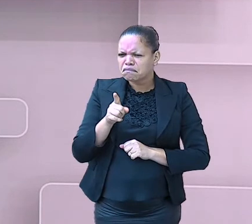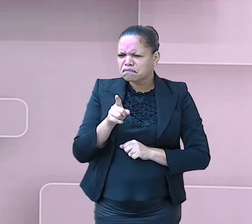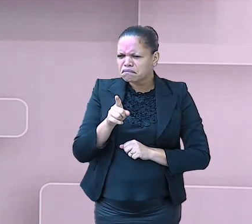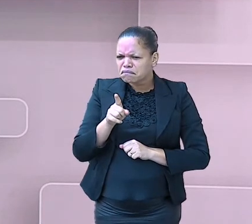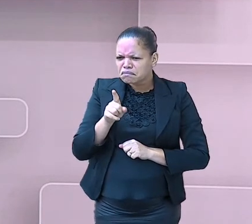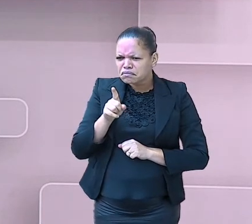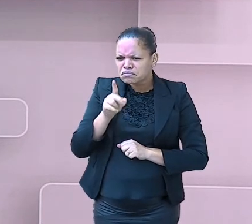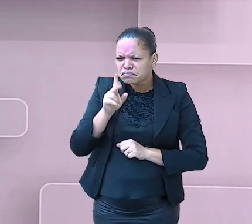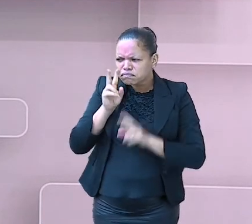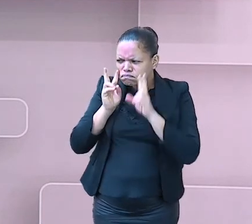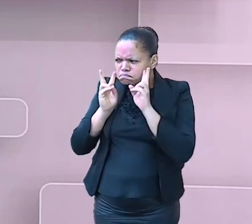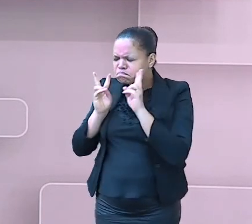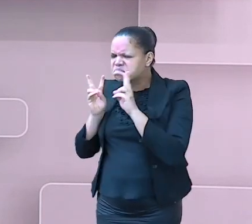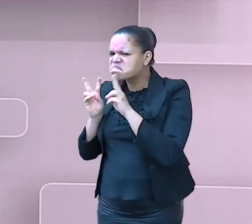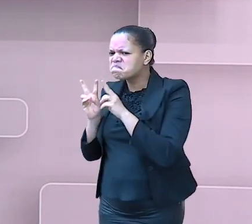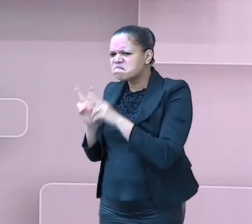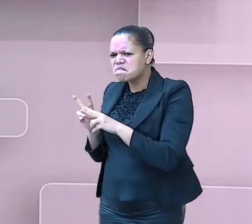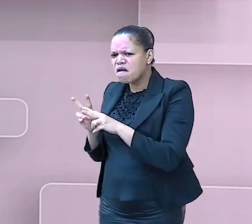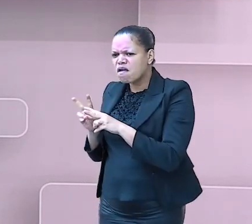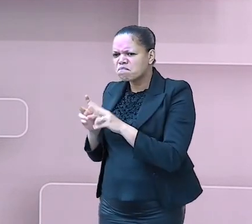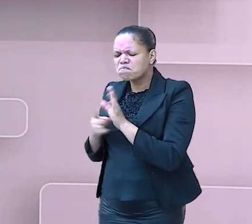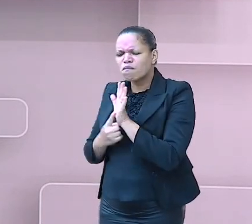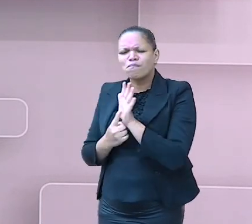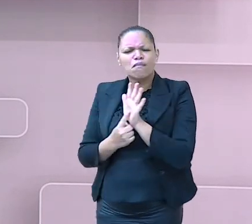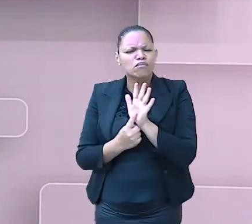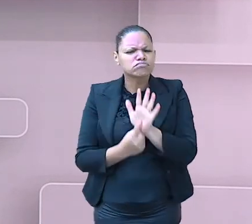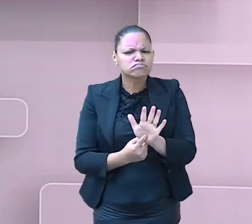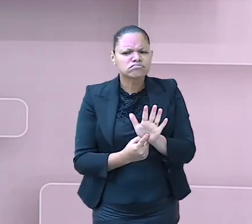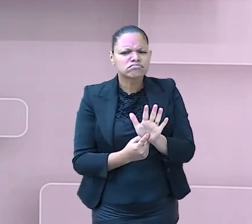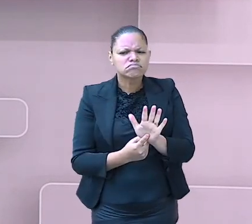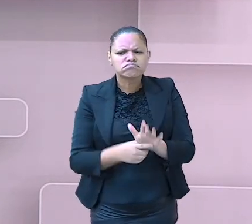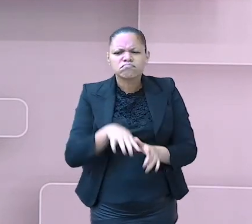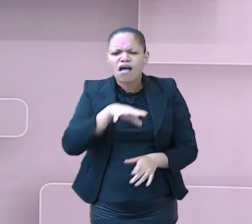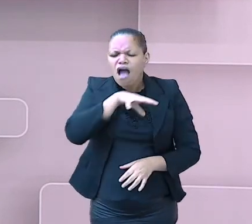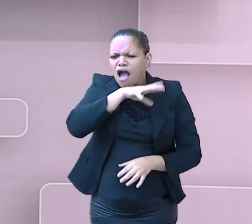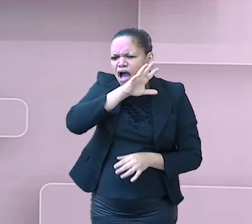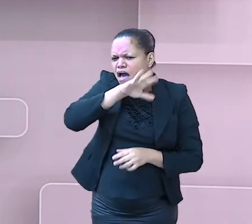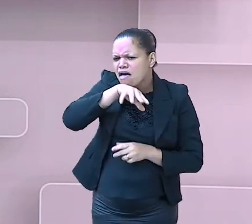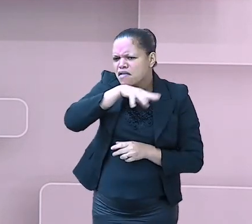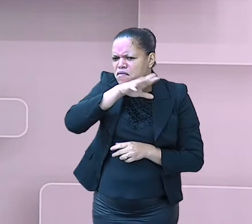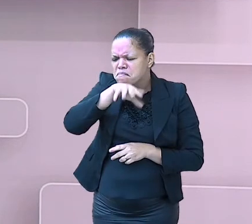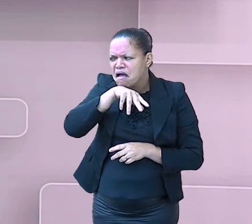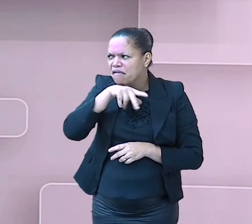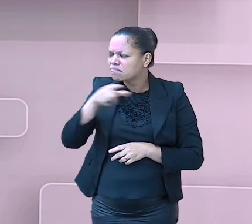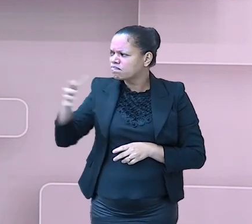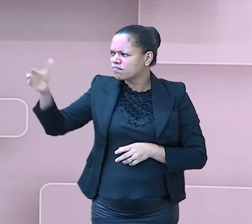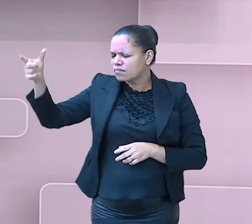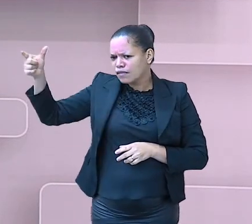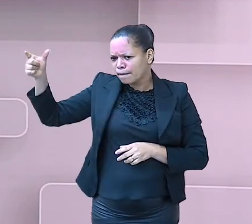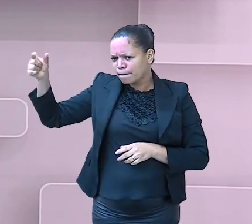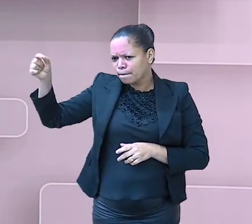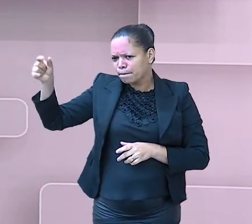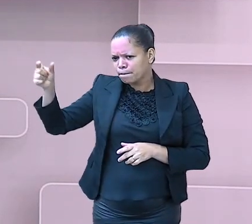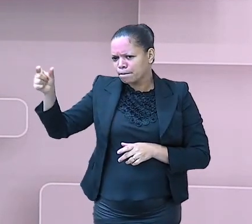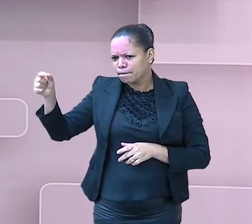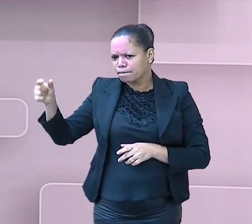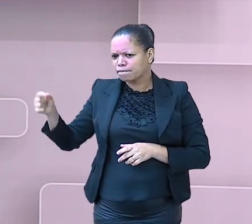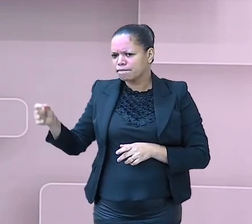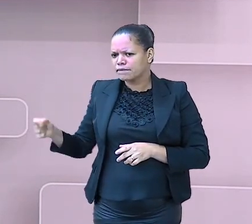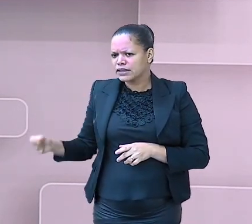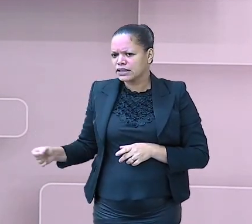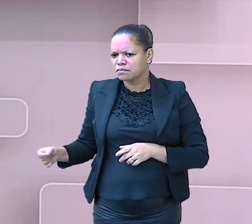de animais não tem muita importância. Mas sim, esses animais são muito importantes para a